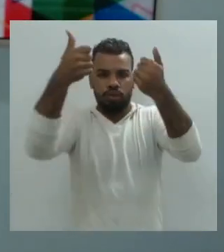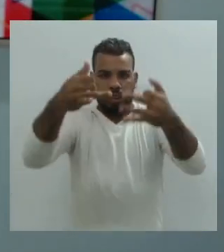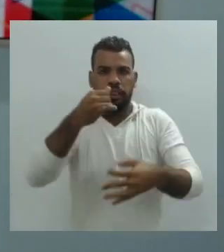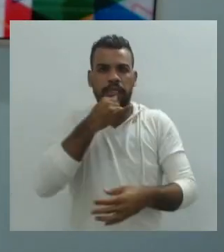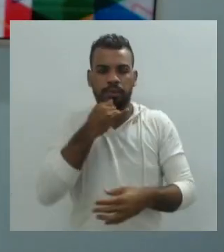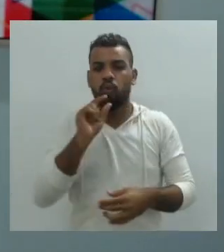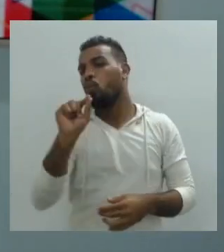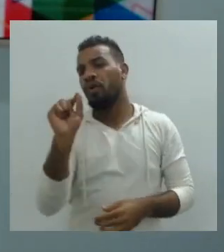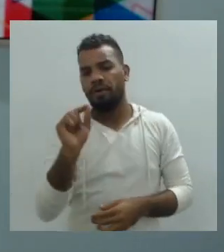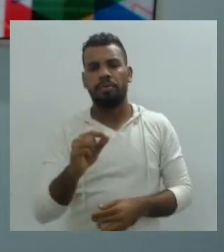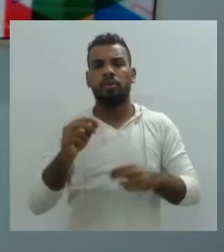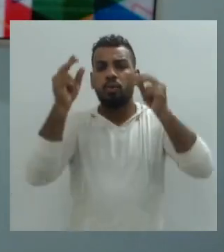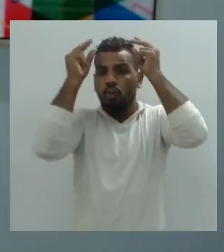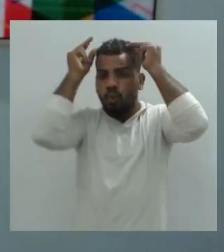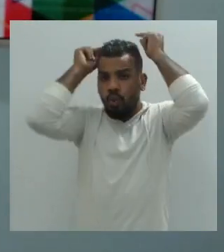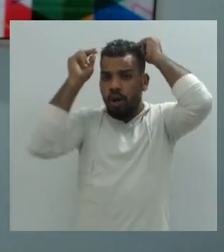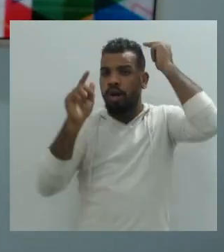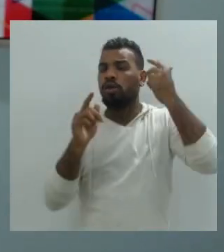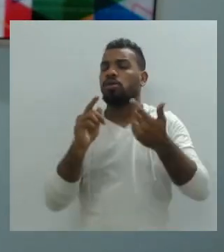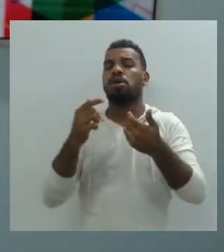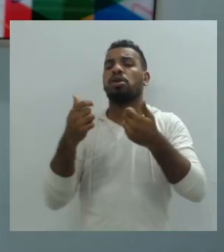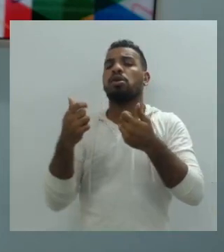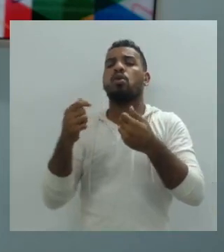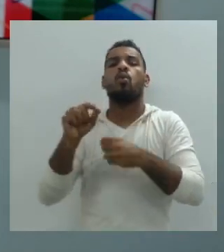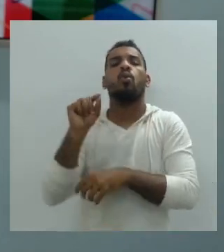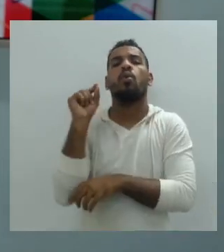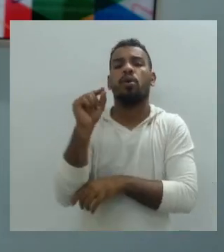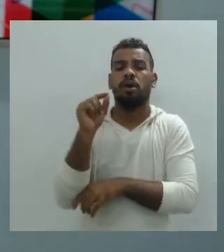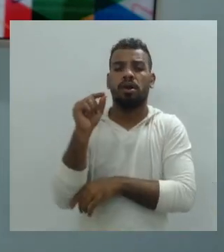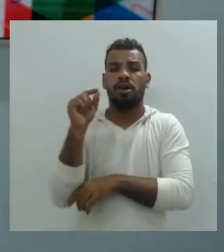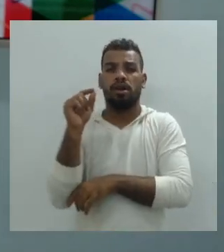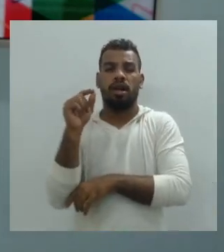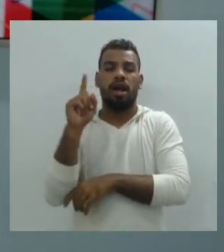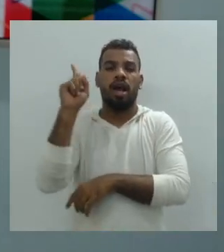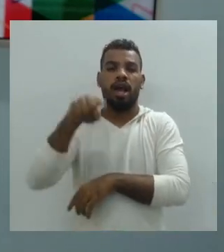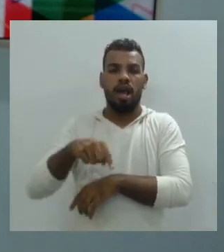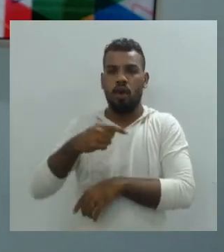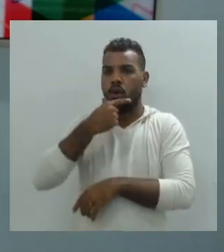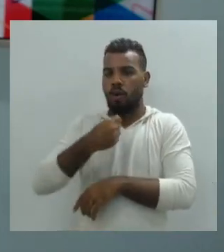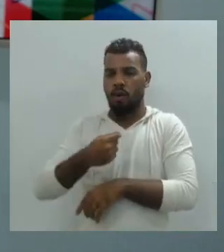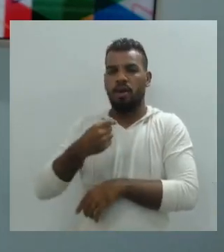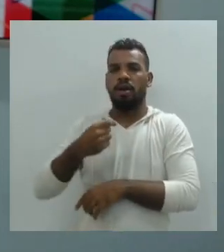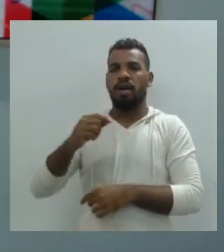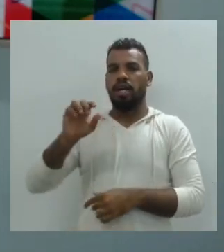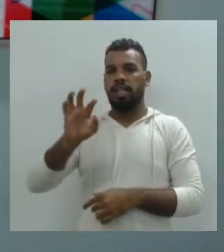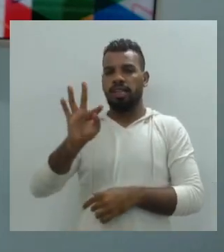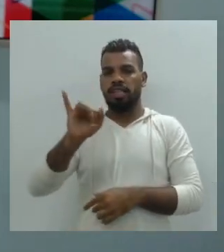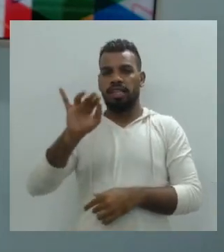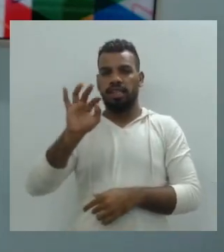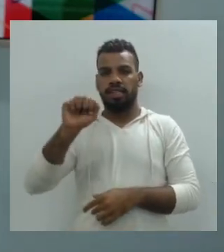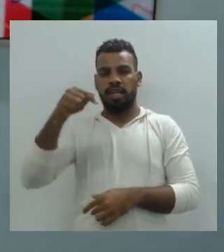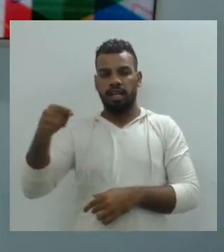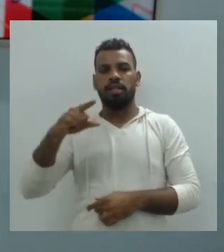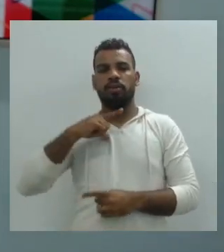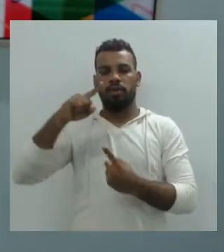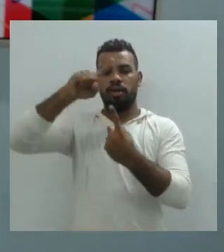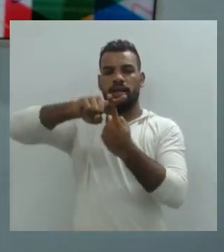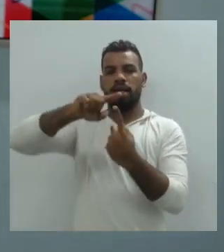Os gregos atribuem a origem do homem ao feito dos titãs Epimeteu e